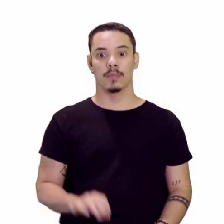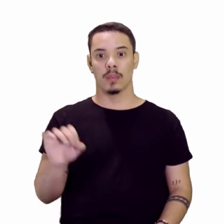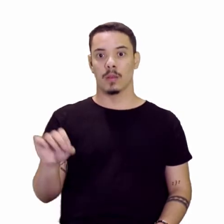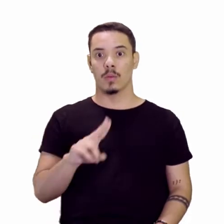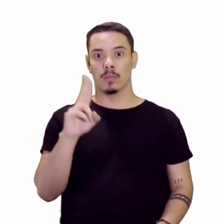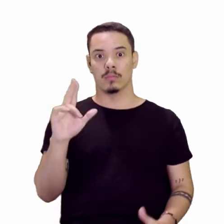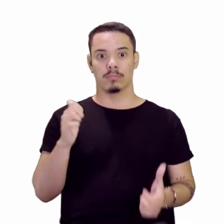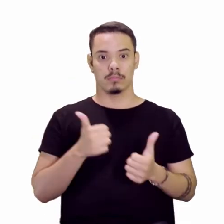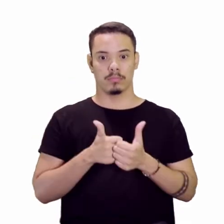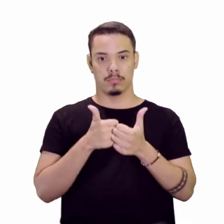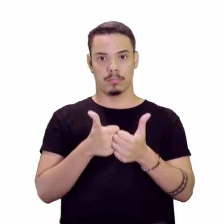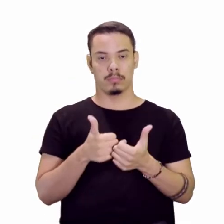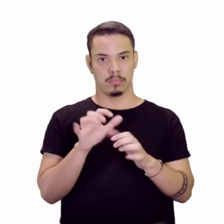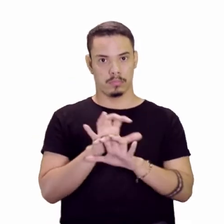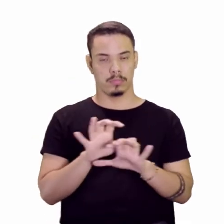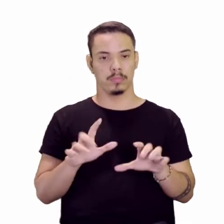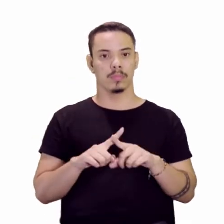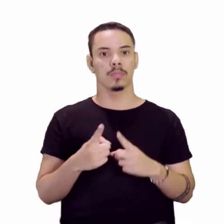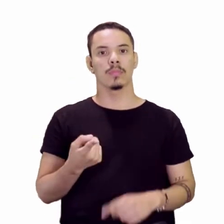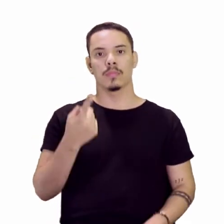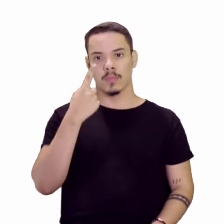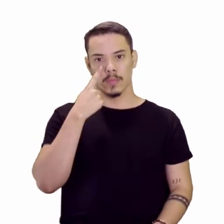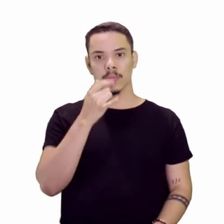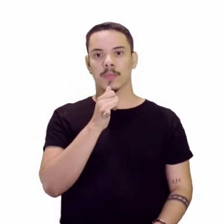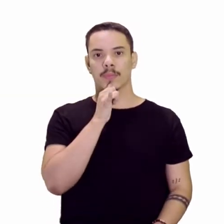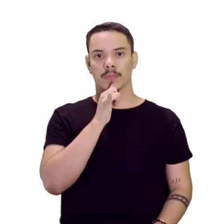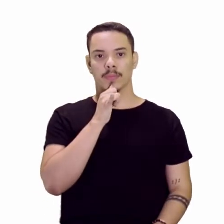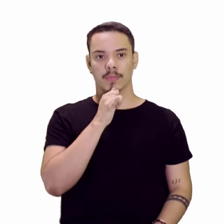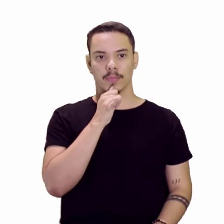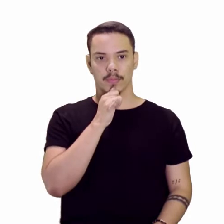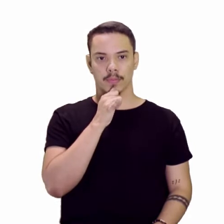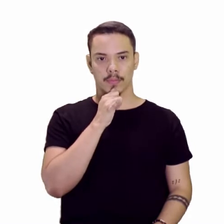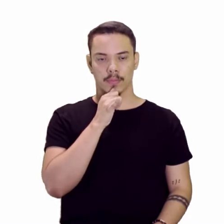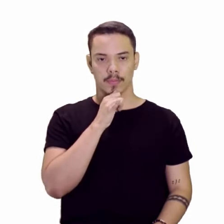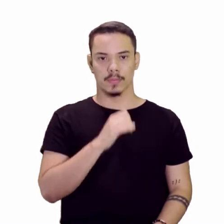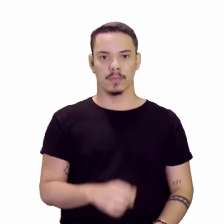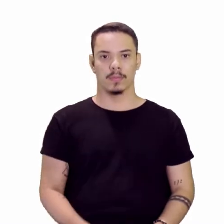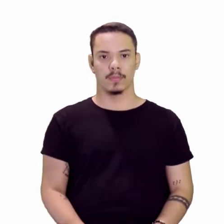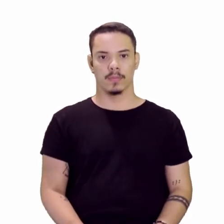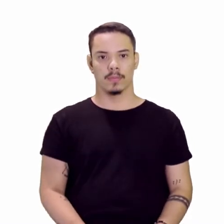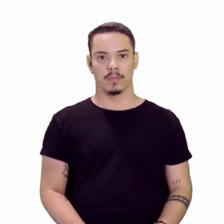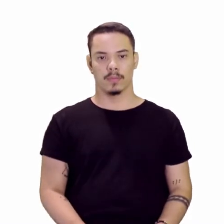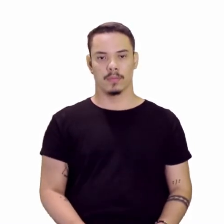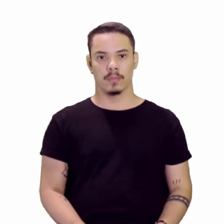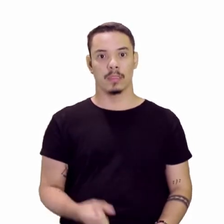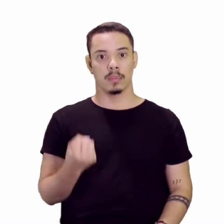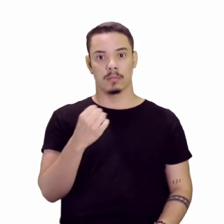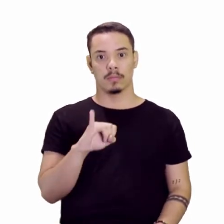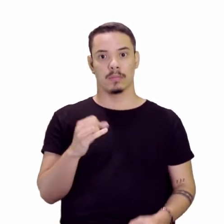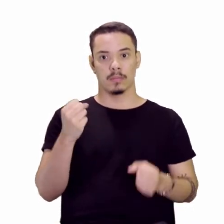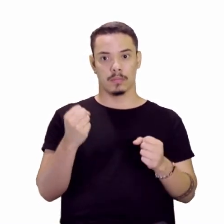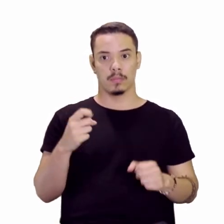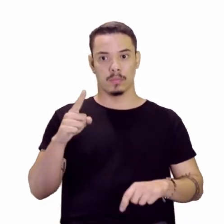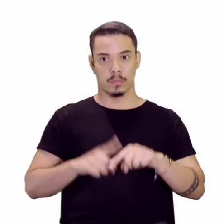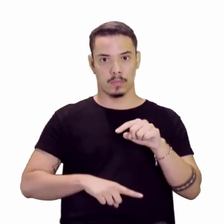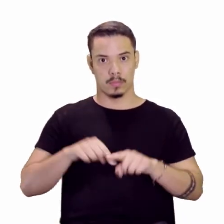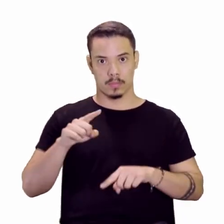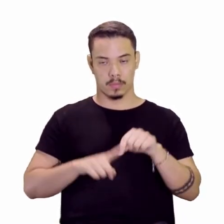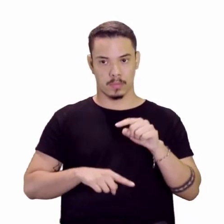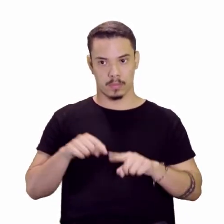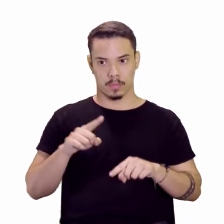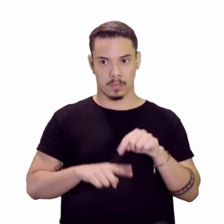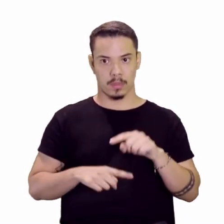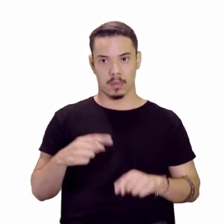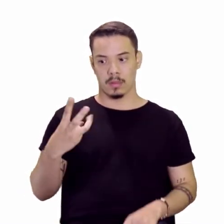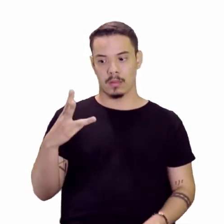ao Pascal isso daqui. Bom, vamos dar uma olhada nesse exemplo aqui. Olha só. Olha, se o peso de um objeto, no caso